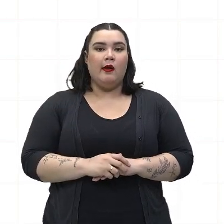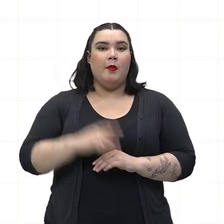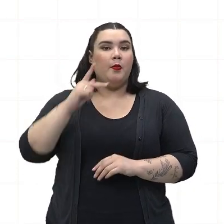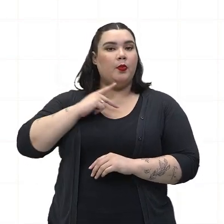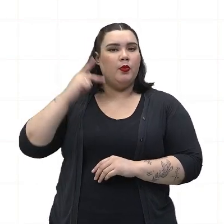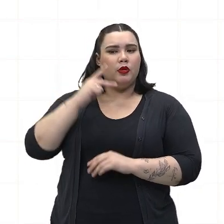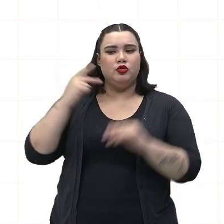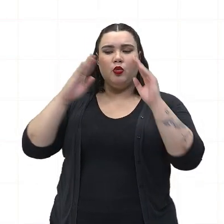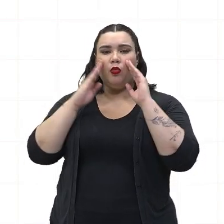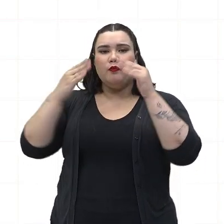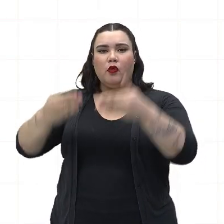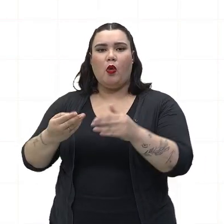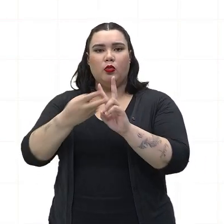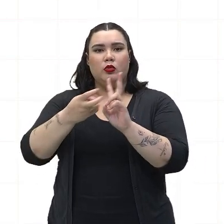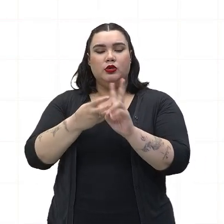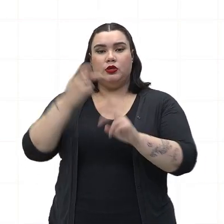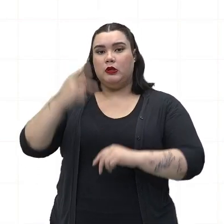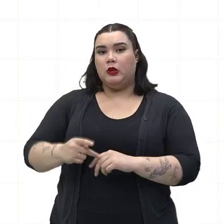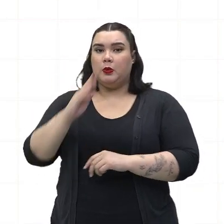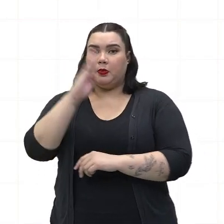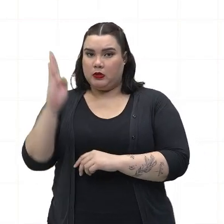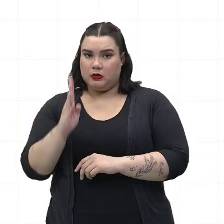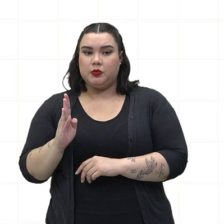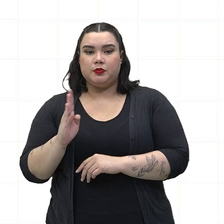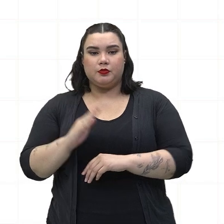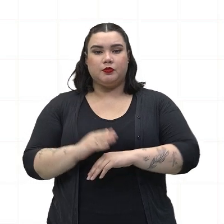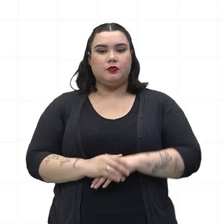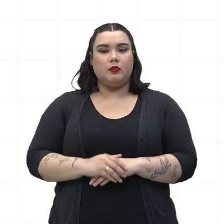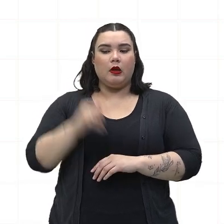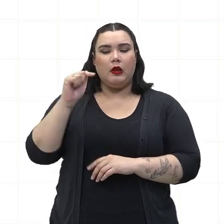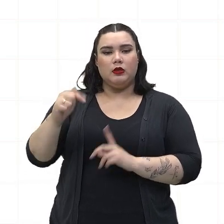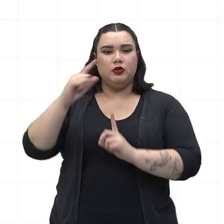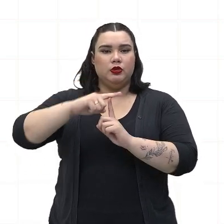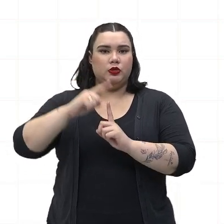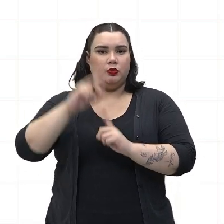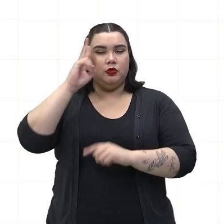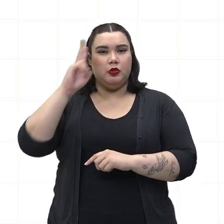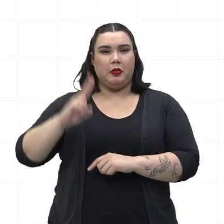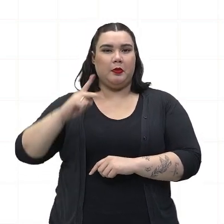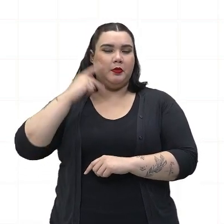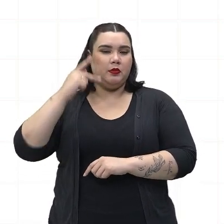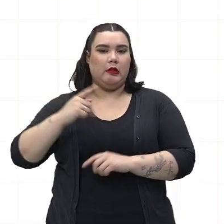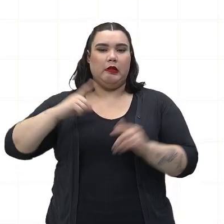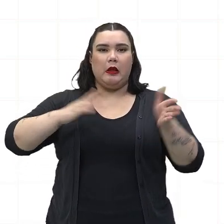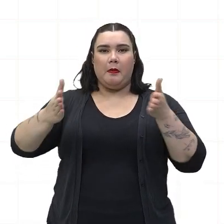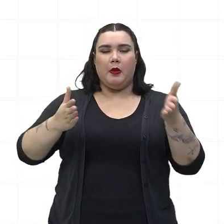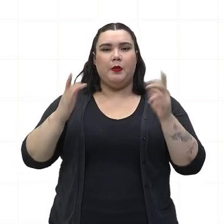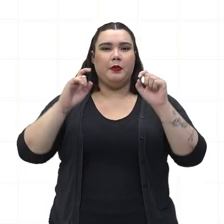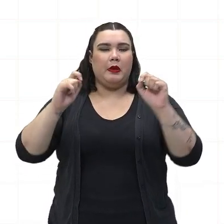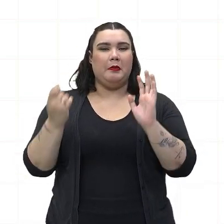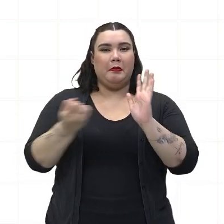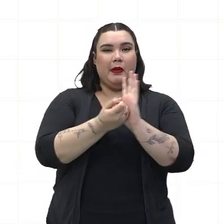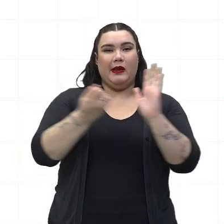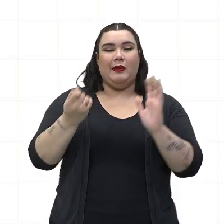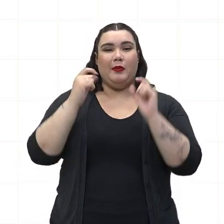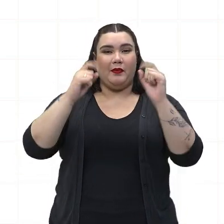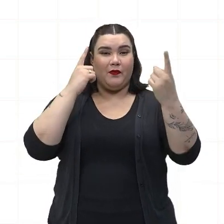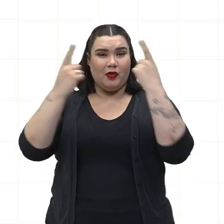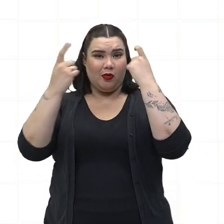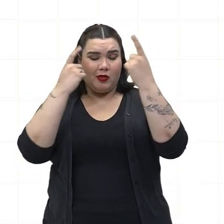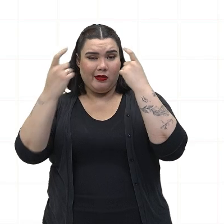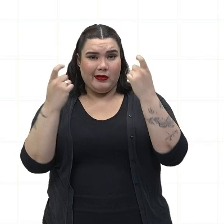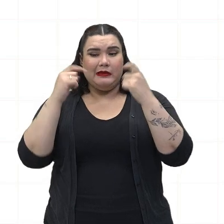no Brasil. A história das políticas indigenistas no Brasil é marcada por períodos de violência,